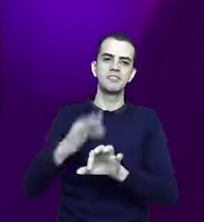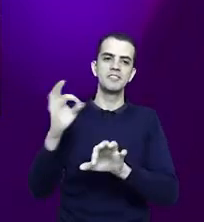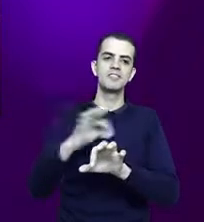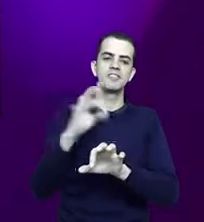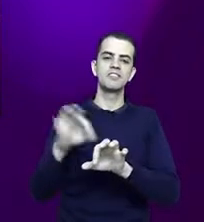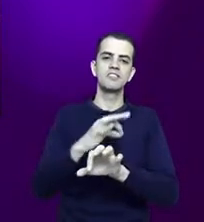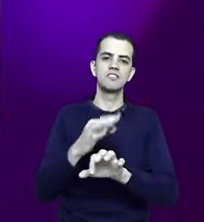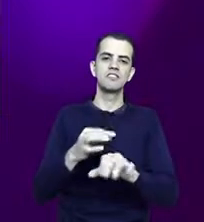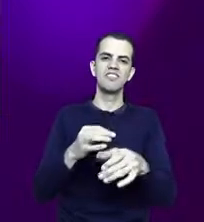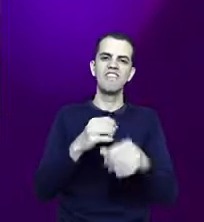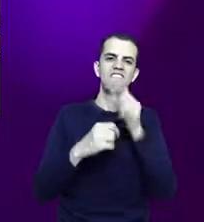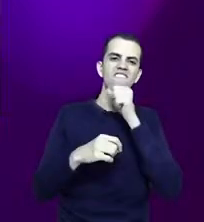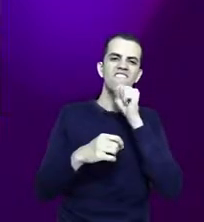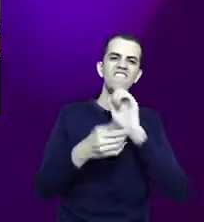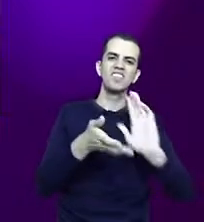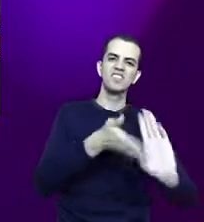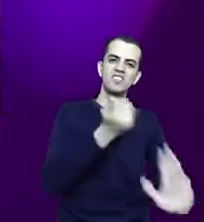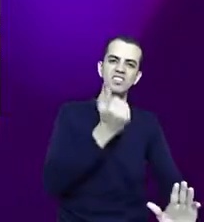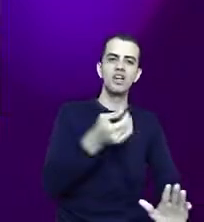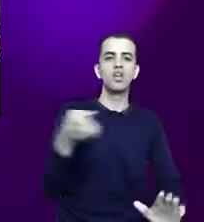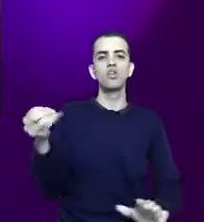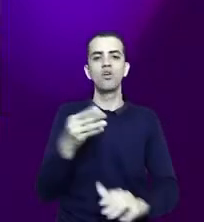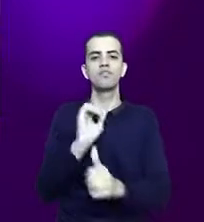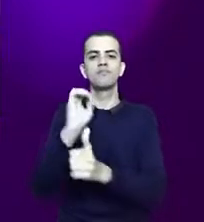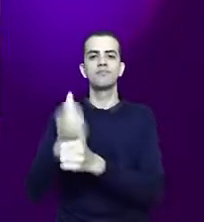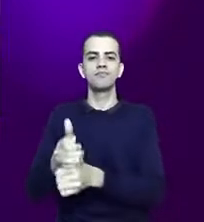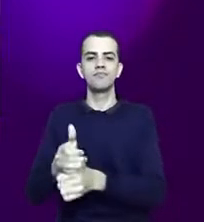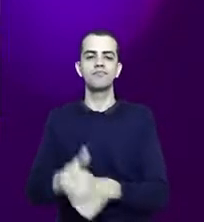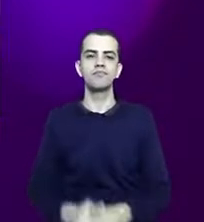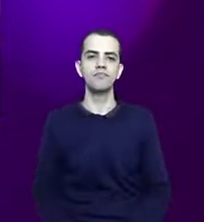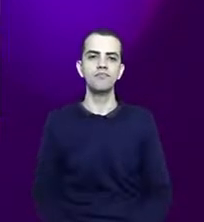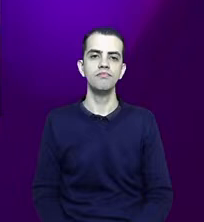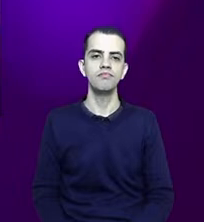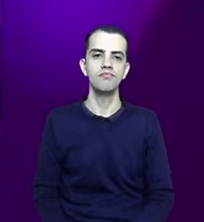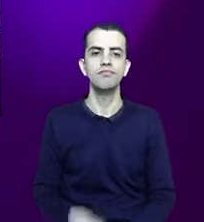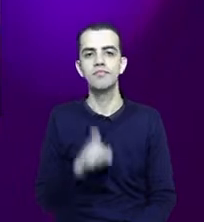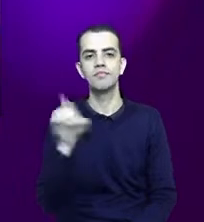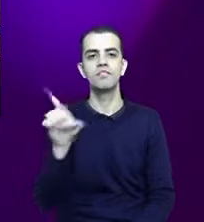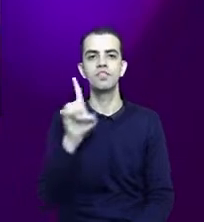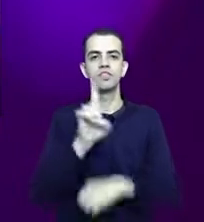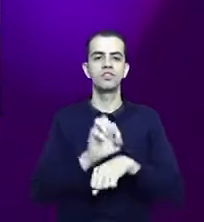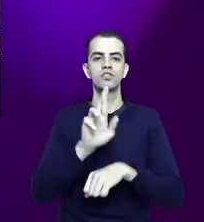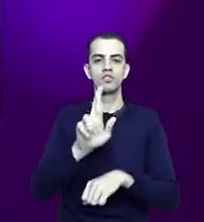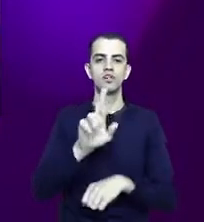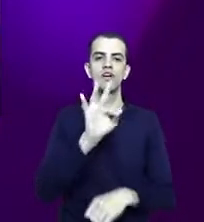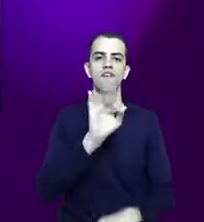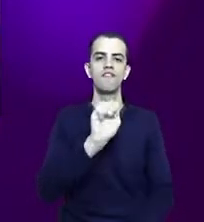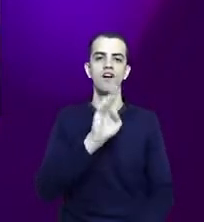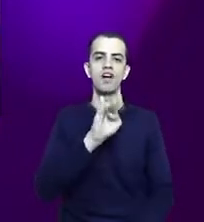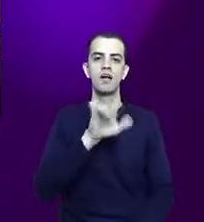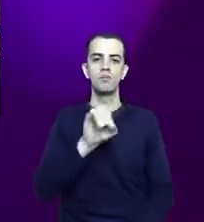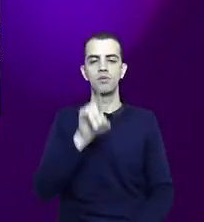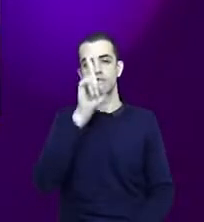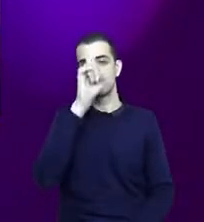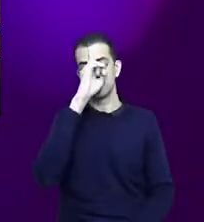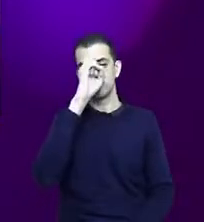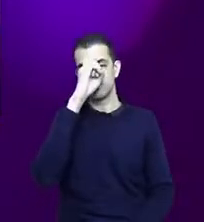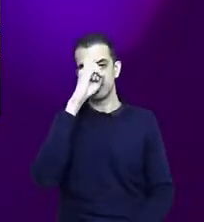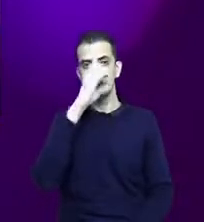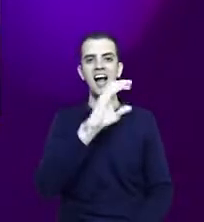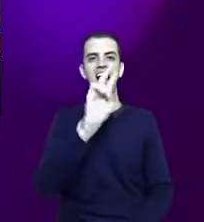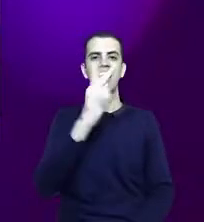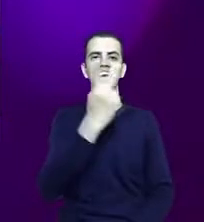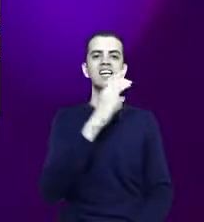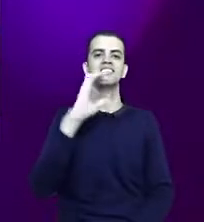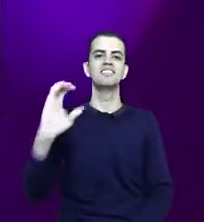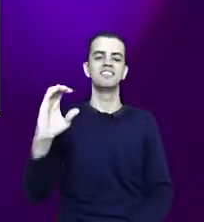e a prótese nova em posição, né? Esse aqui é um caso do Dr. Fábio Angelini, do Hospital das Clínicas, operado no